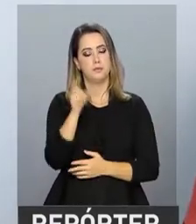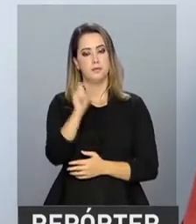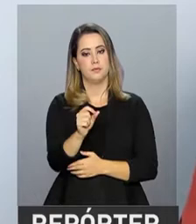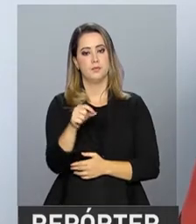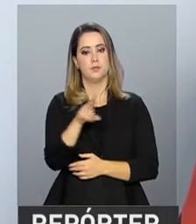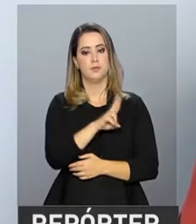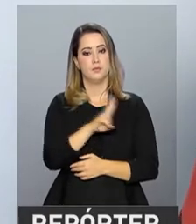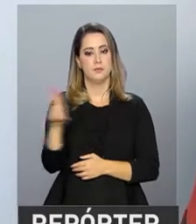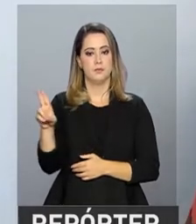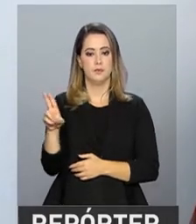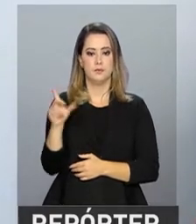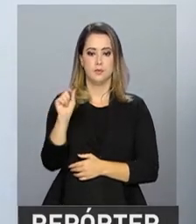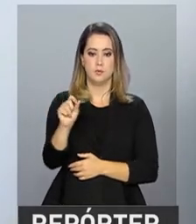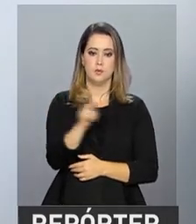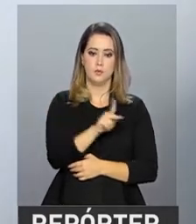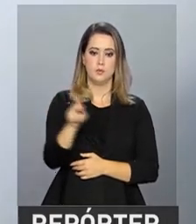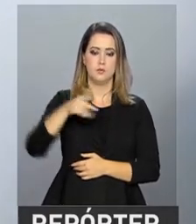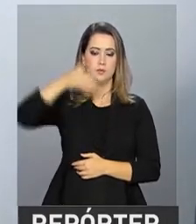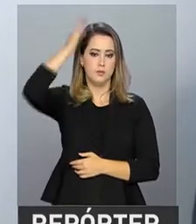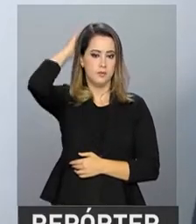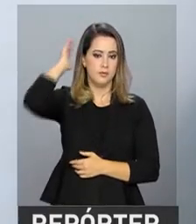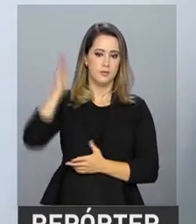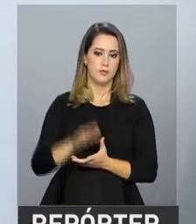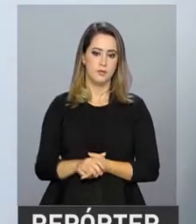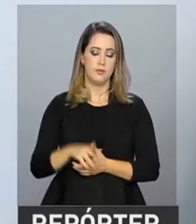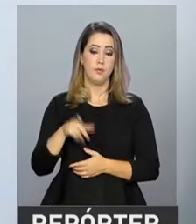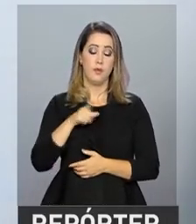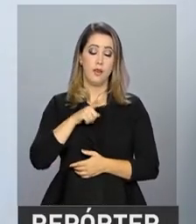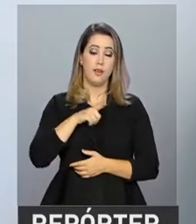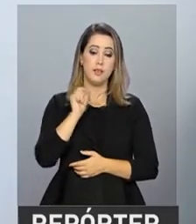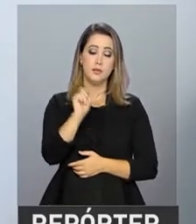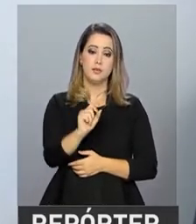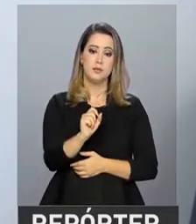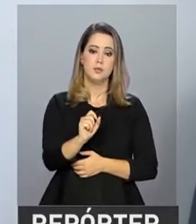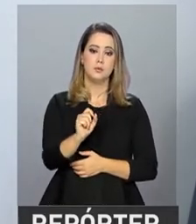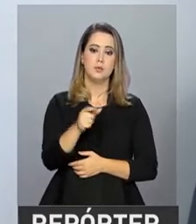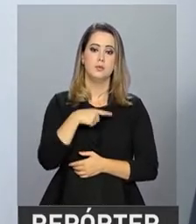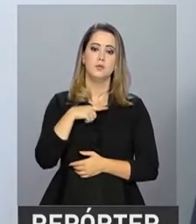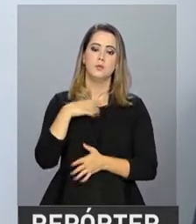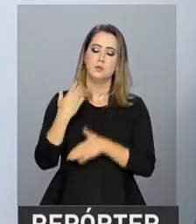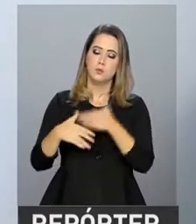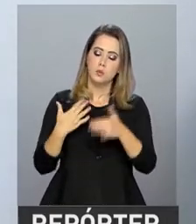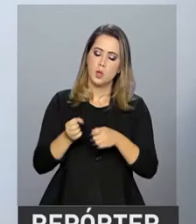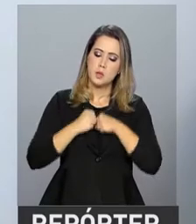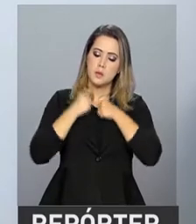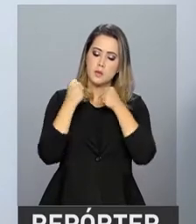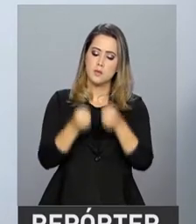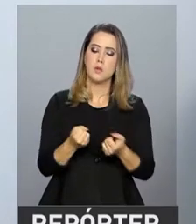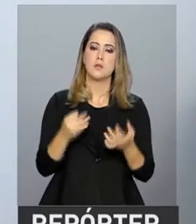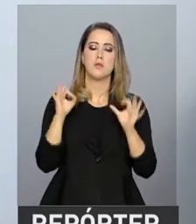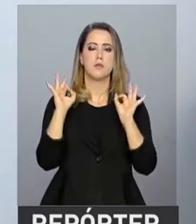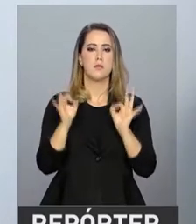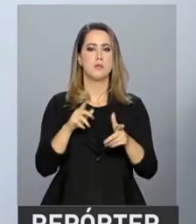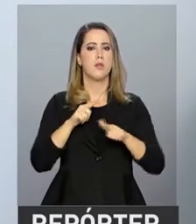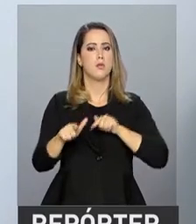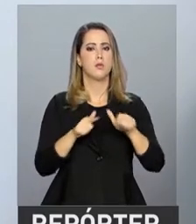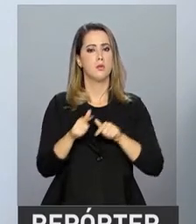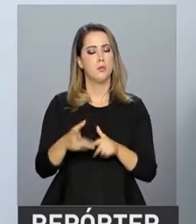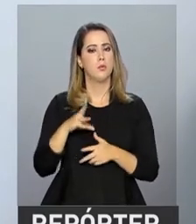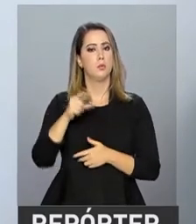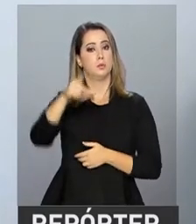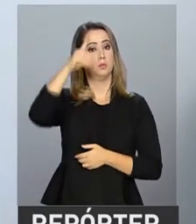em nome do presidente Michel Temer, que tem se dedicado com afinco